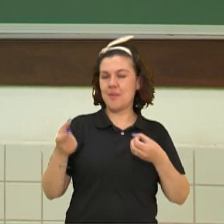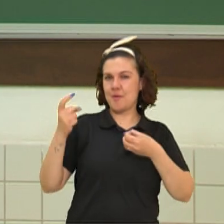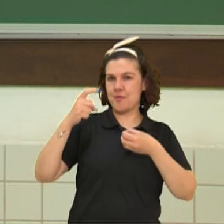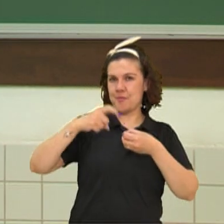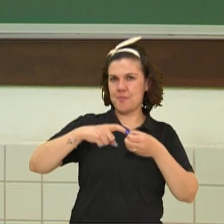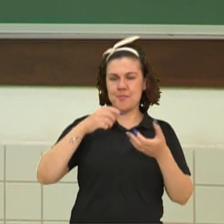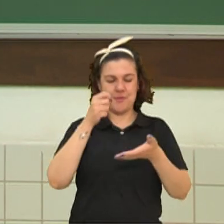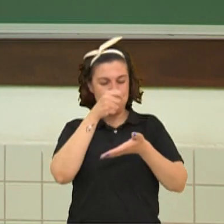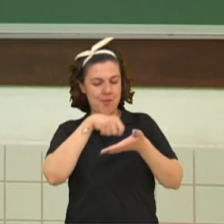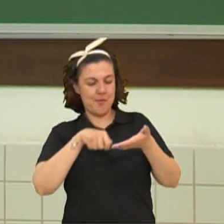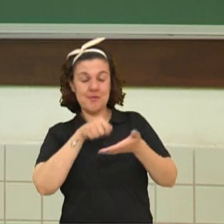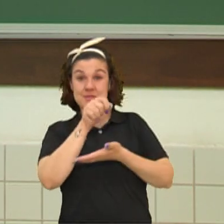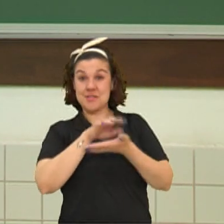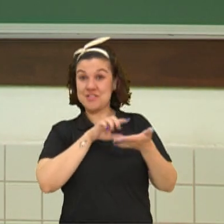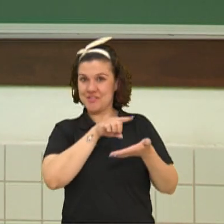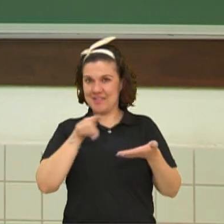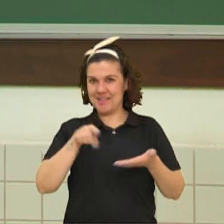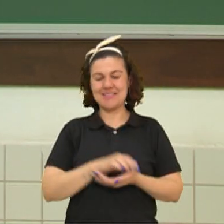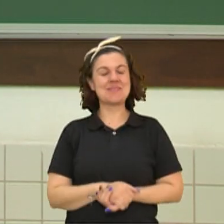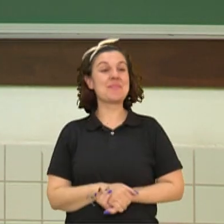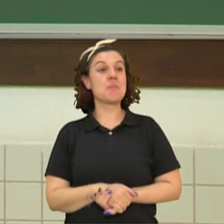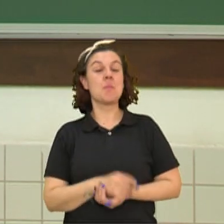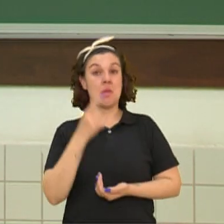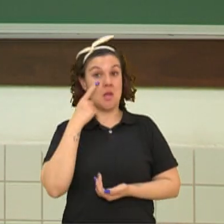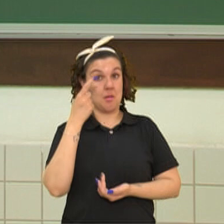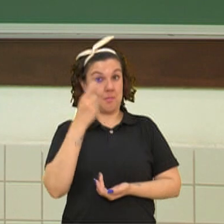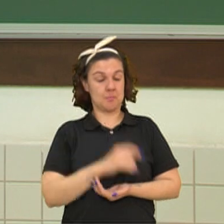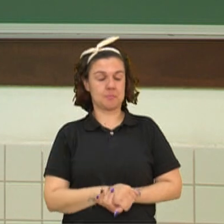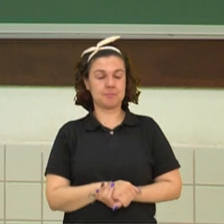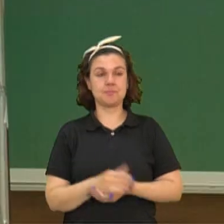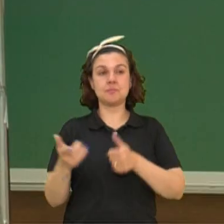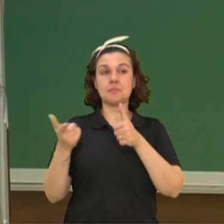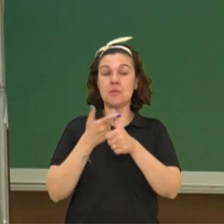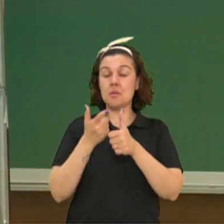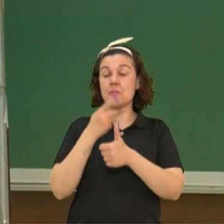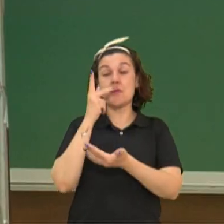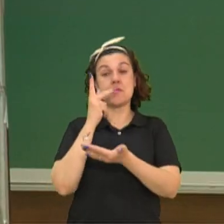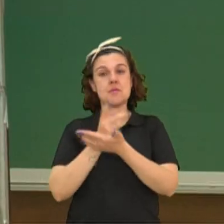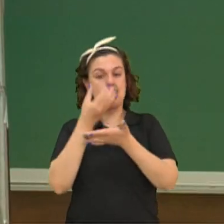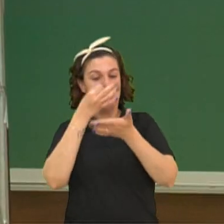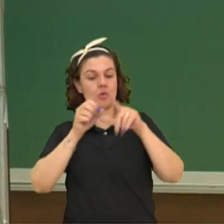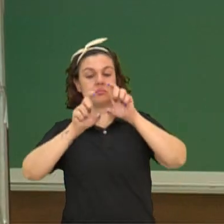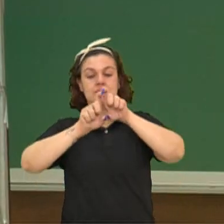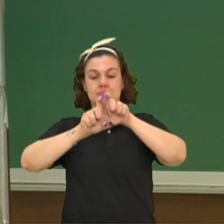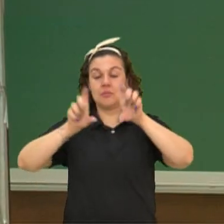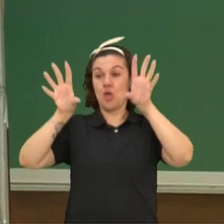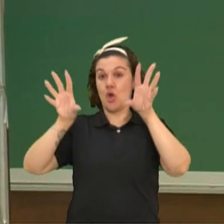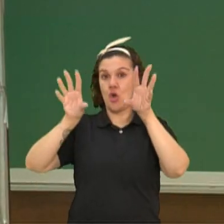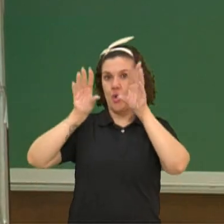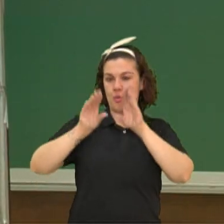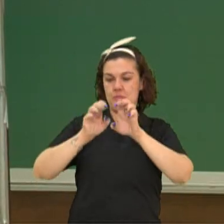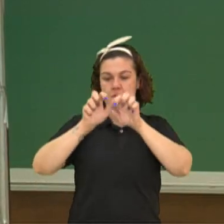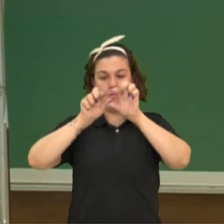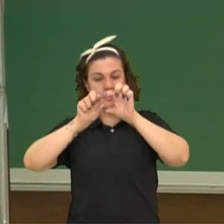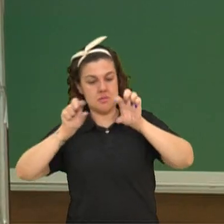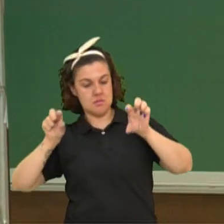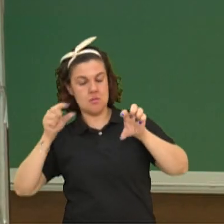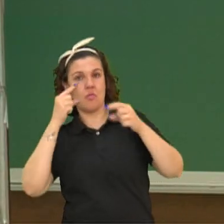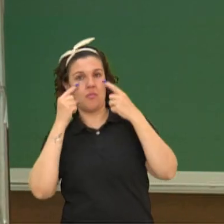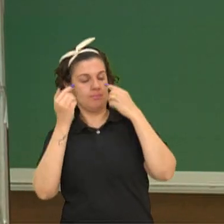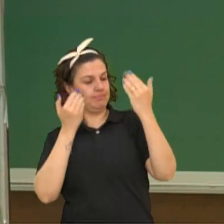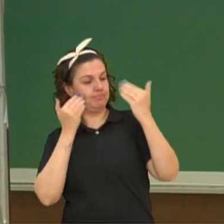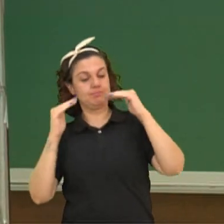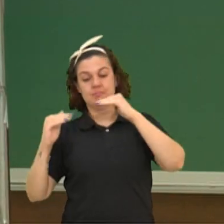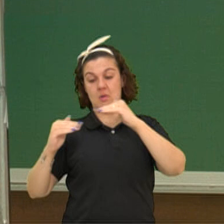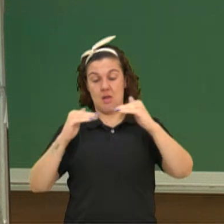Vamos lá então corrigir a atividade? Olha só, primeira coisa para correção, reescreve a equação, verifica